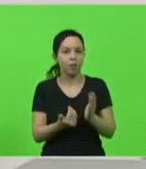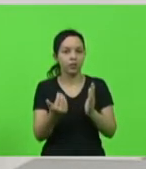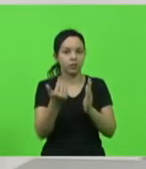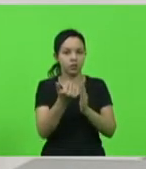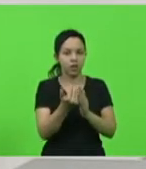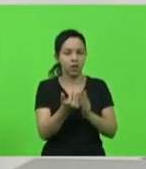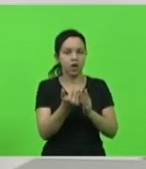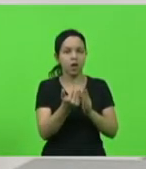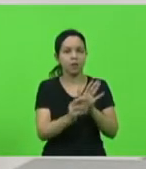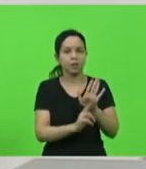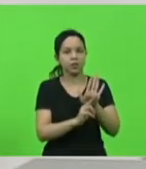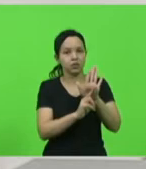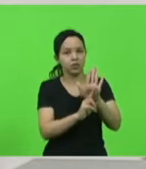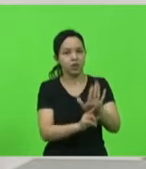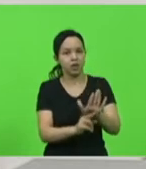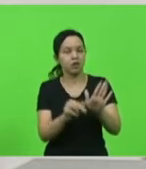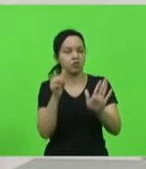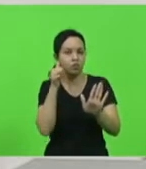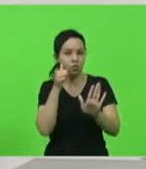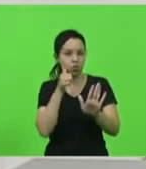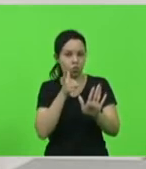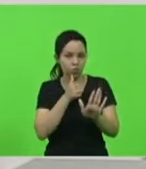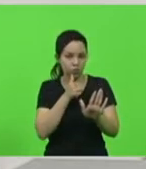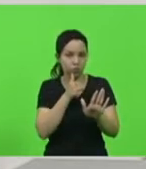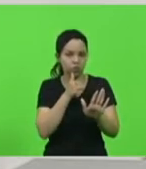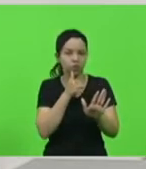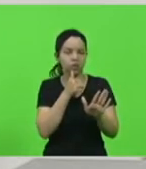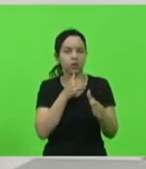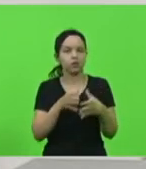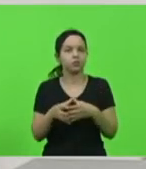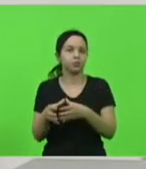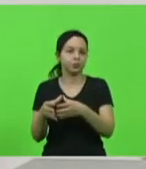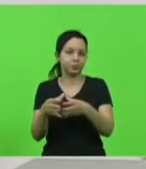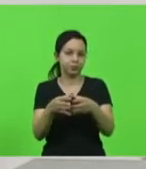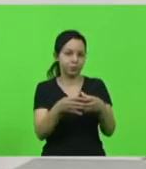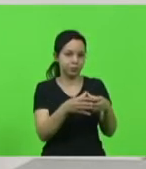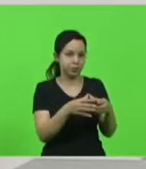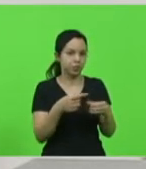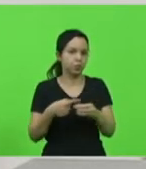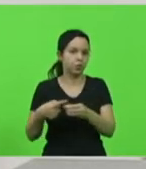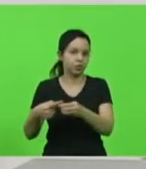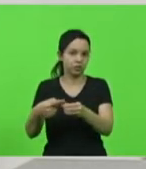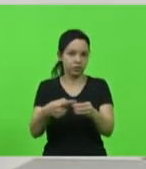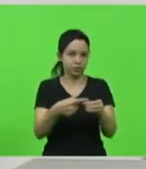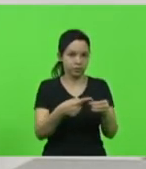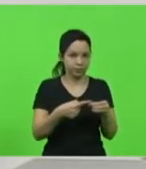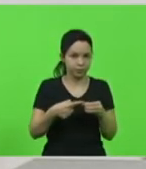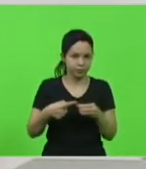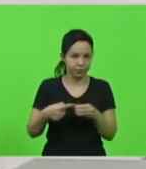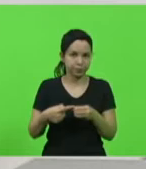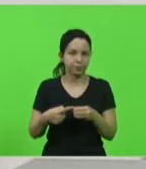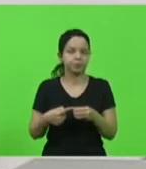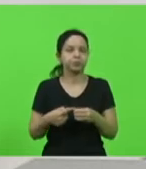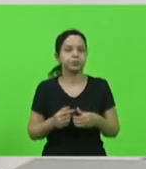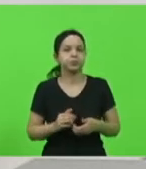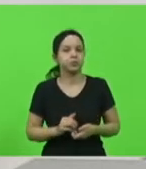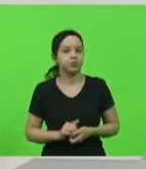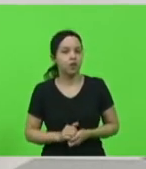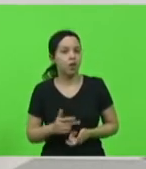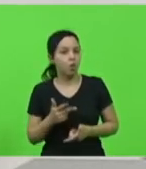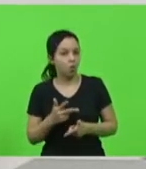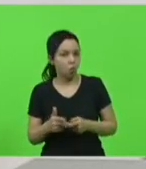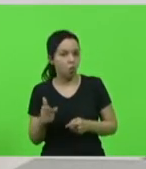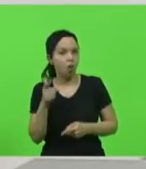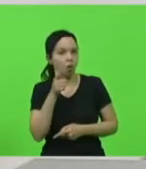eleições municipais. E conseguimos, sim, em alguns municípios. O Observatório Estadual da Violência contra a